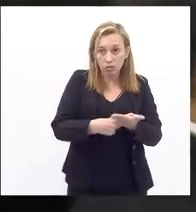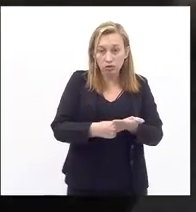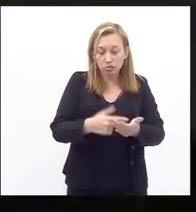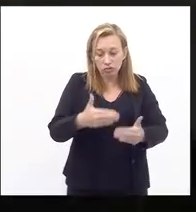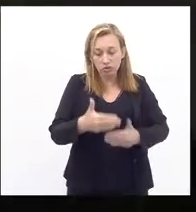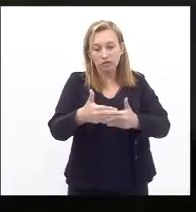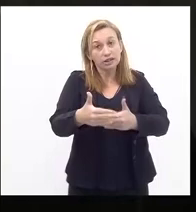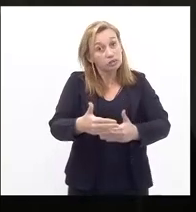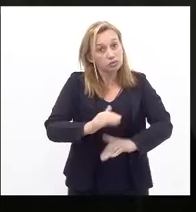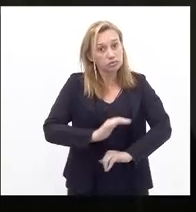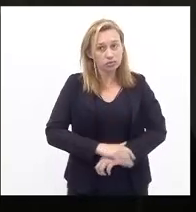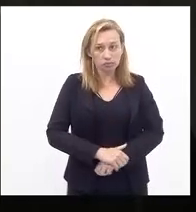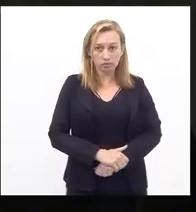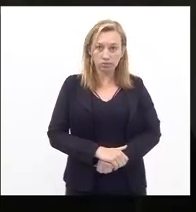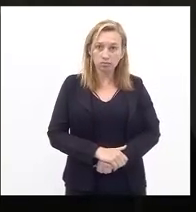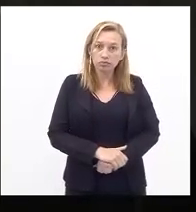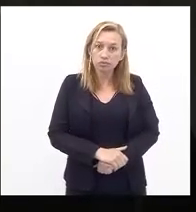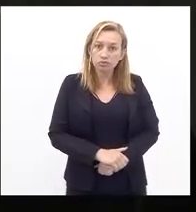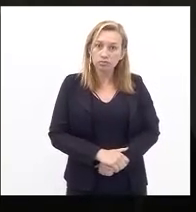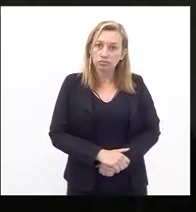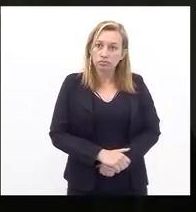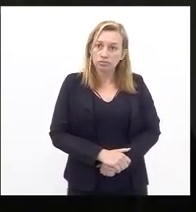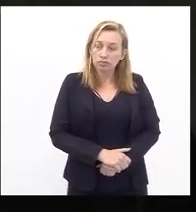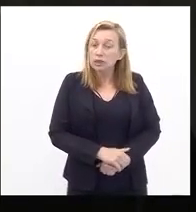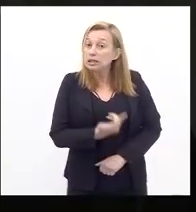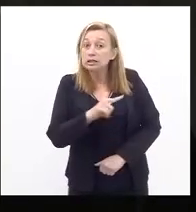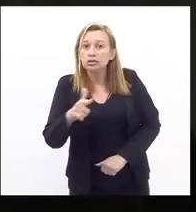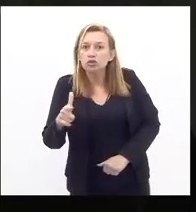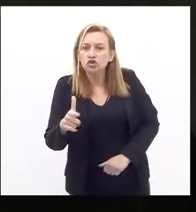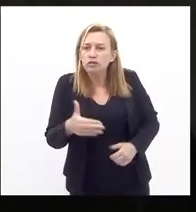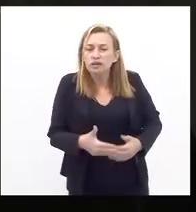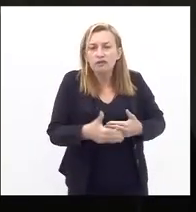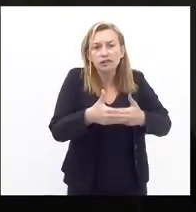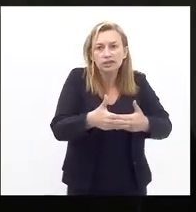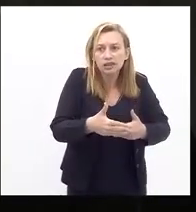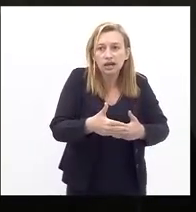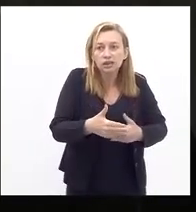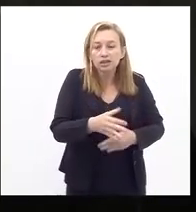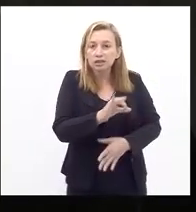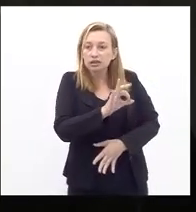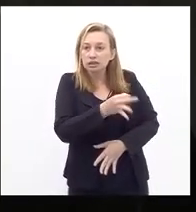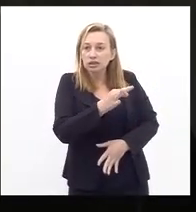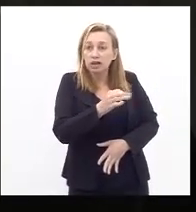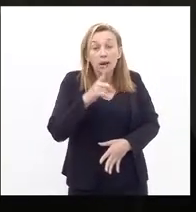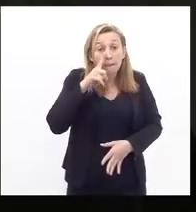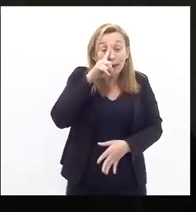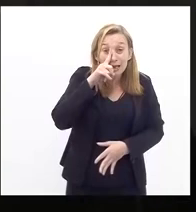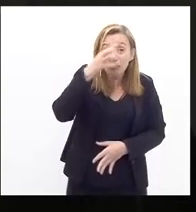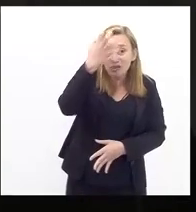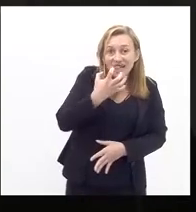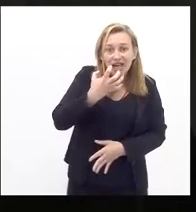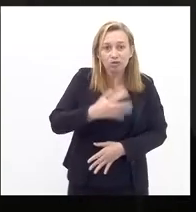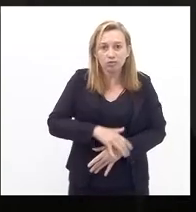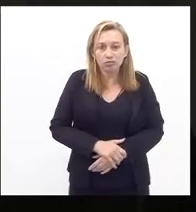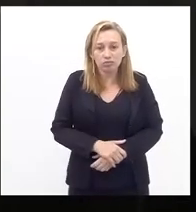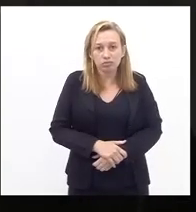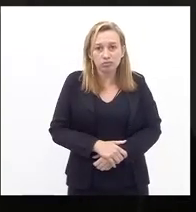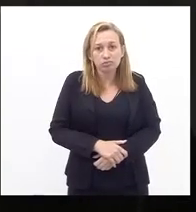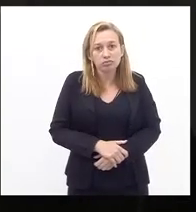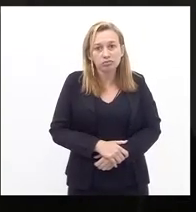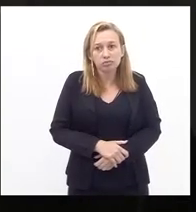seus avanços e se não tivéssemos avançado inclusive correndo risco sério